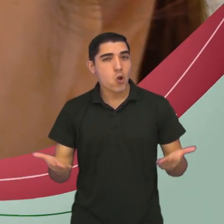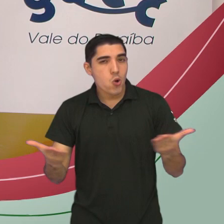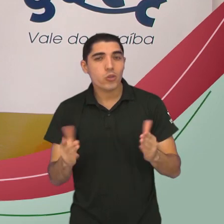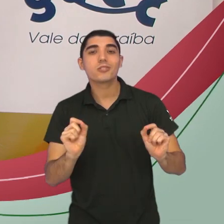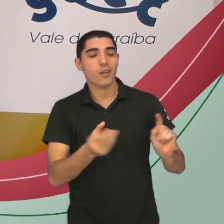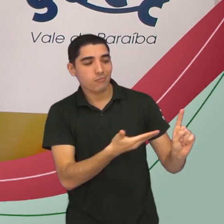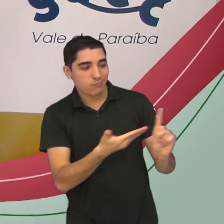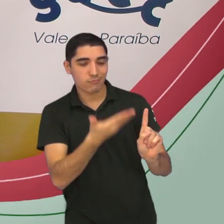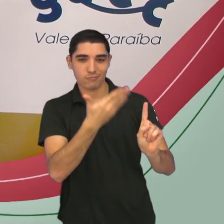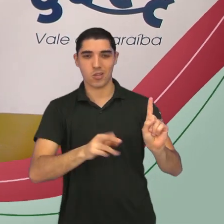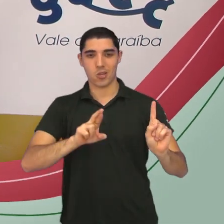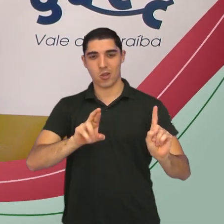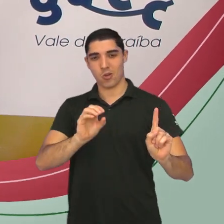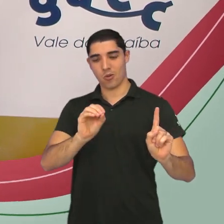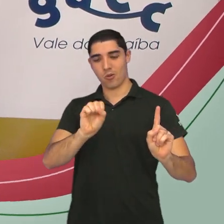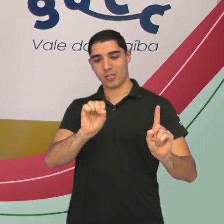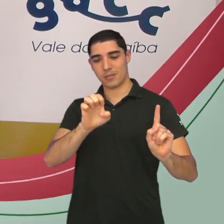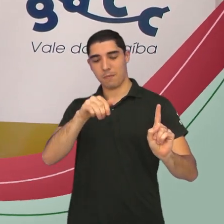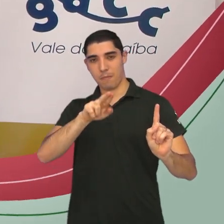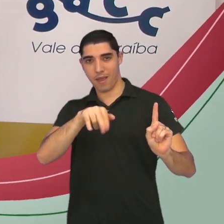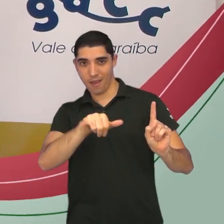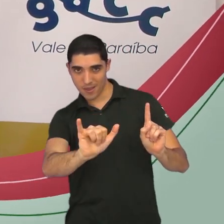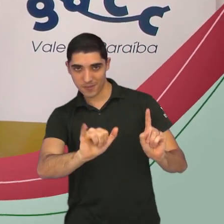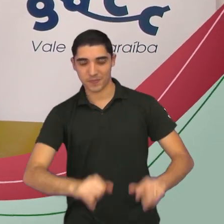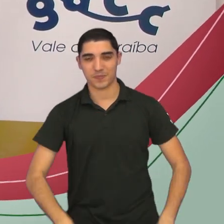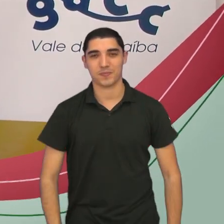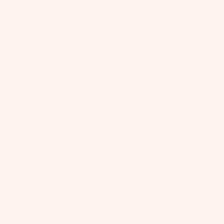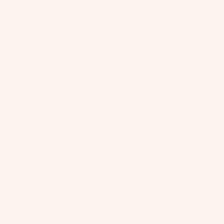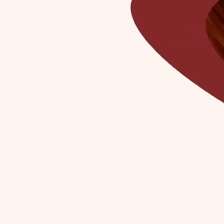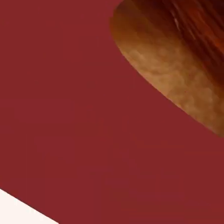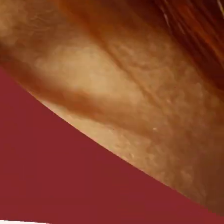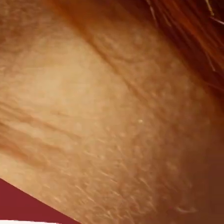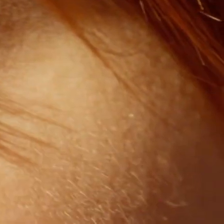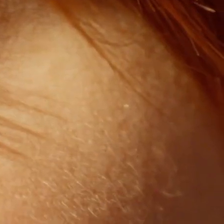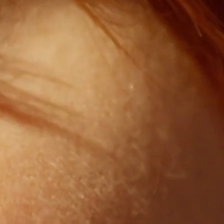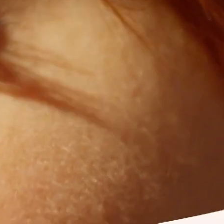Câncer. Quem nos recebe hoje é Rosemary Sanz.